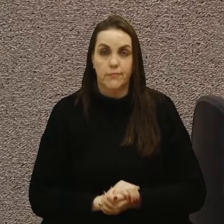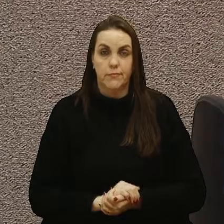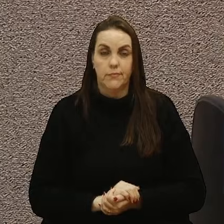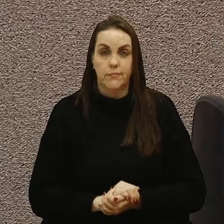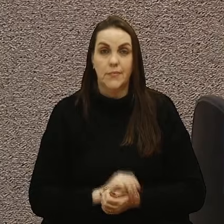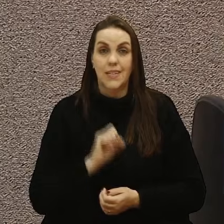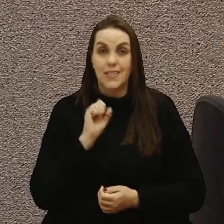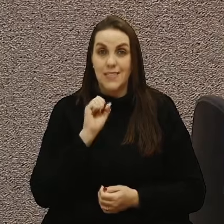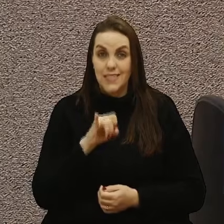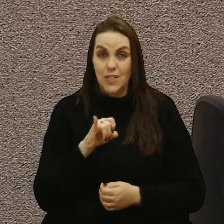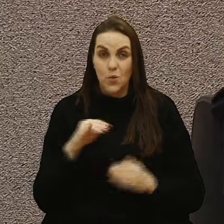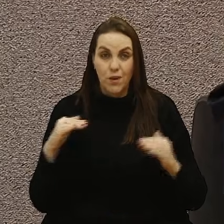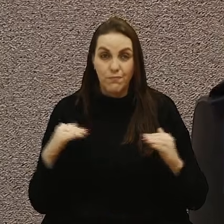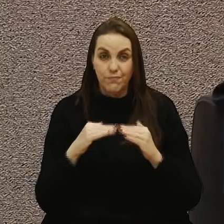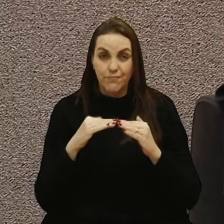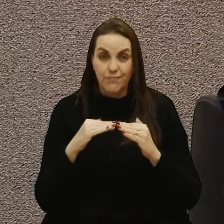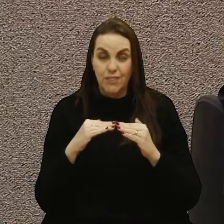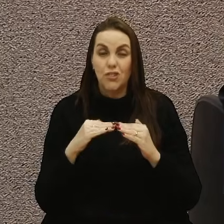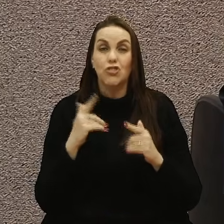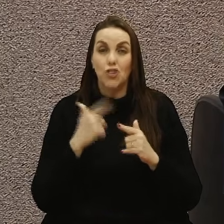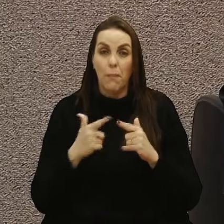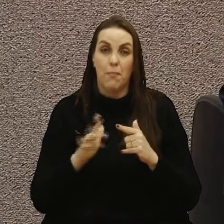tu empatar já é um problema.